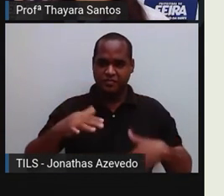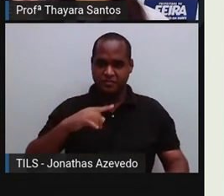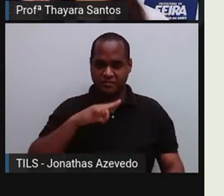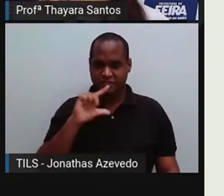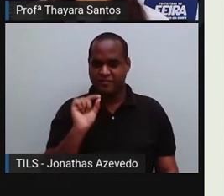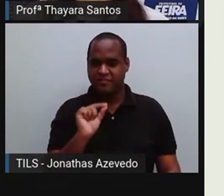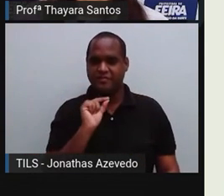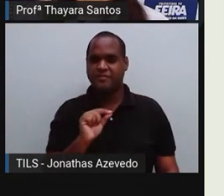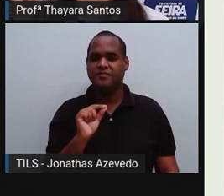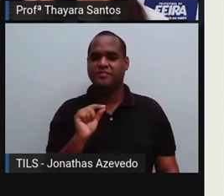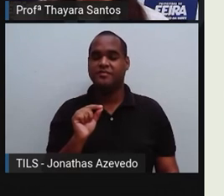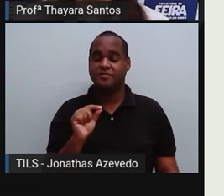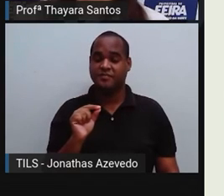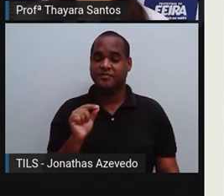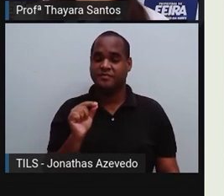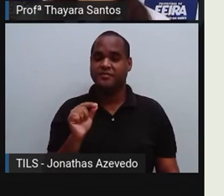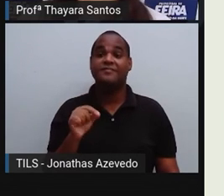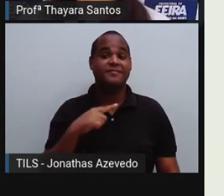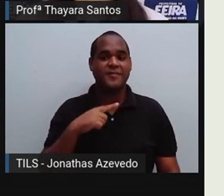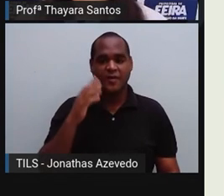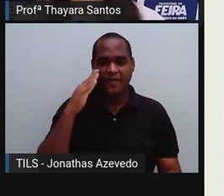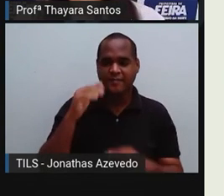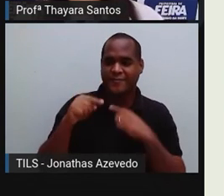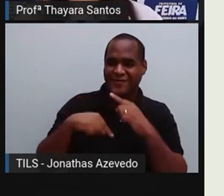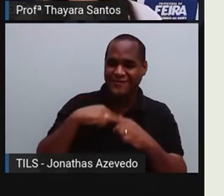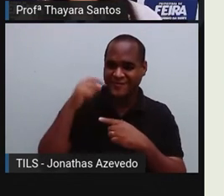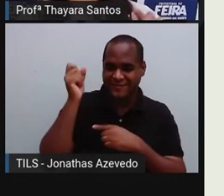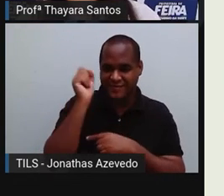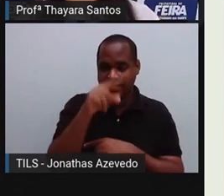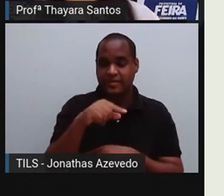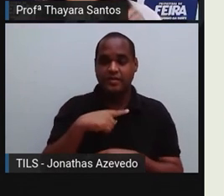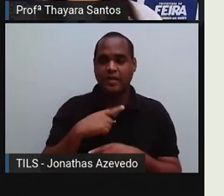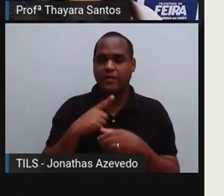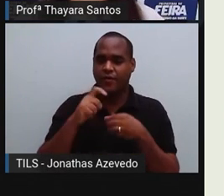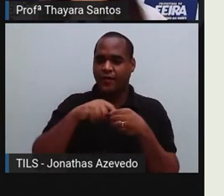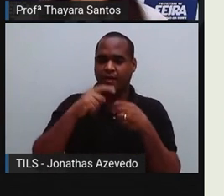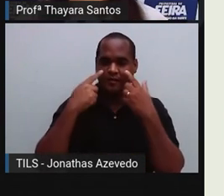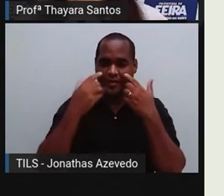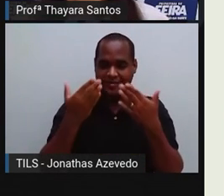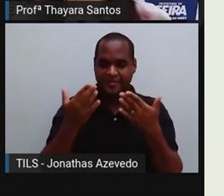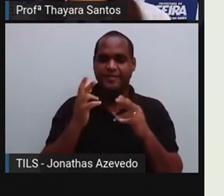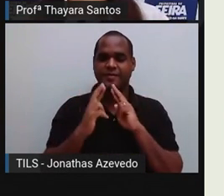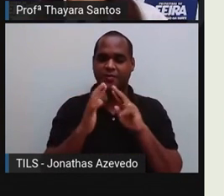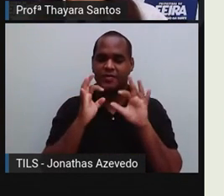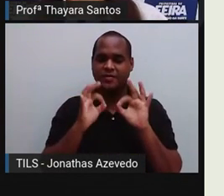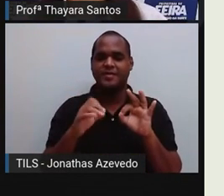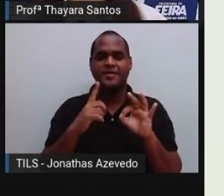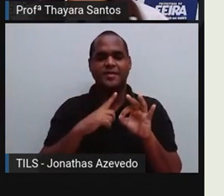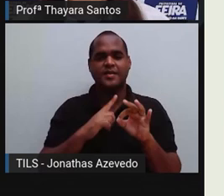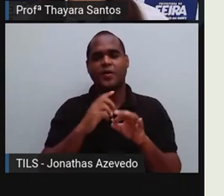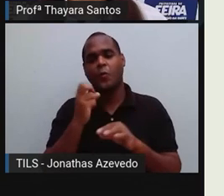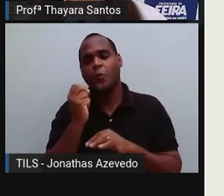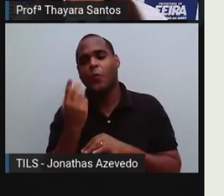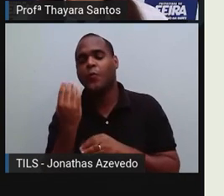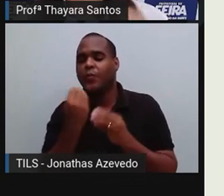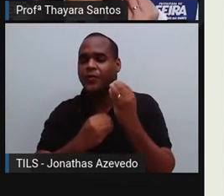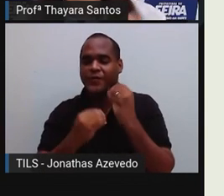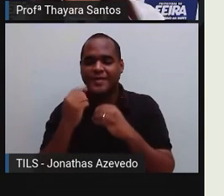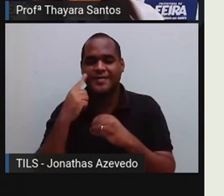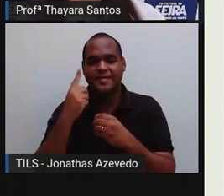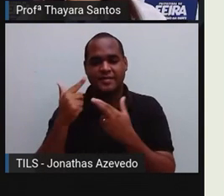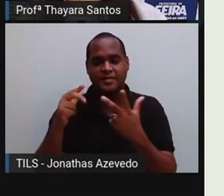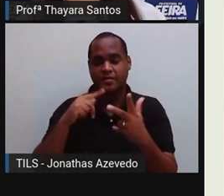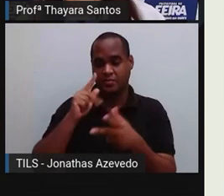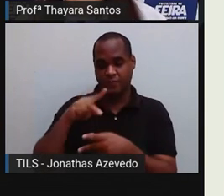Olá! Se não entenderam, coloca as dúvidas aqui no chat que depois eu volto para dar uma olhada e respondo tudo. Ou então aproveitem para levar essas dúvidas para